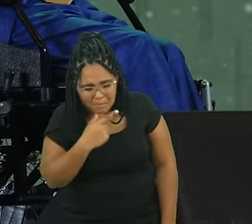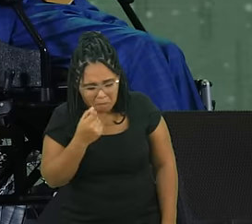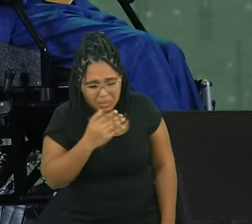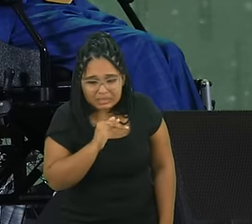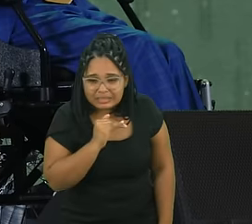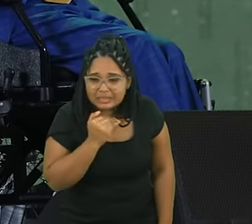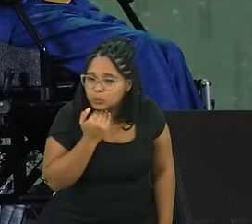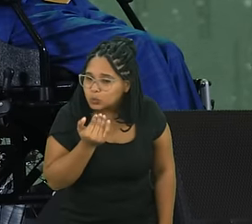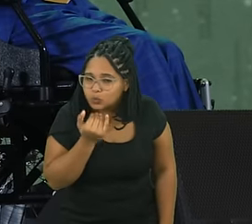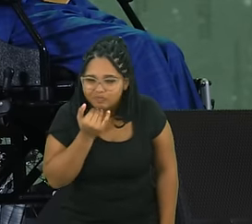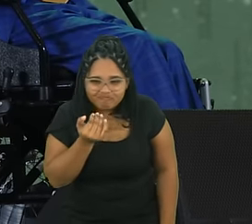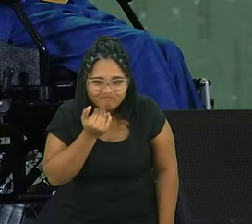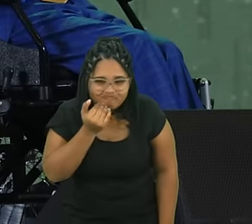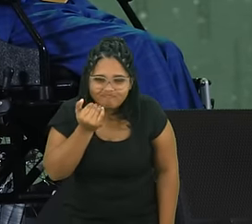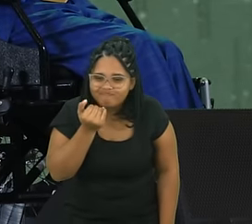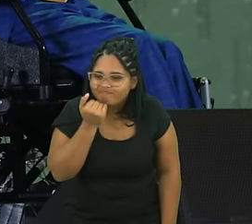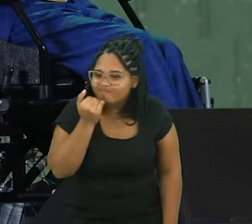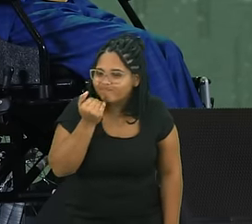cedia a febre.